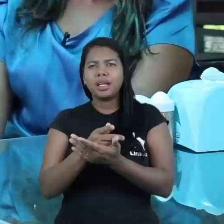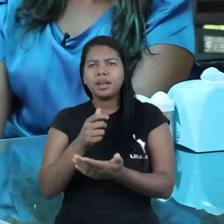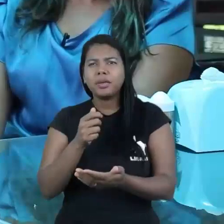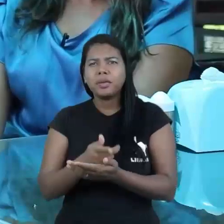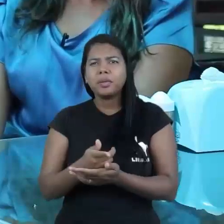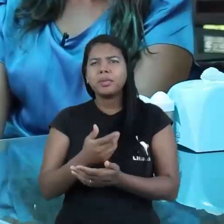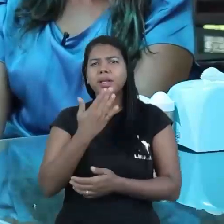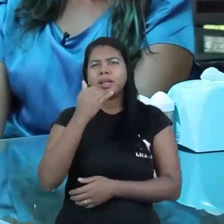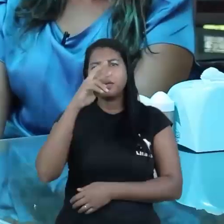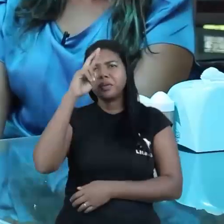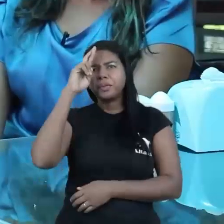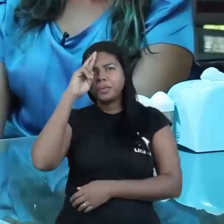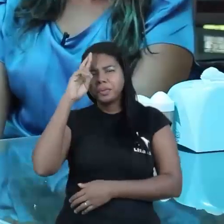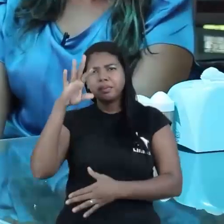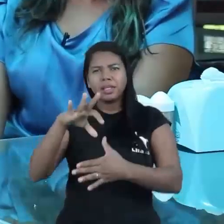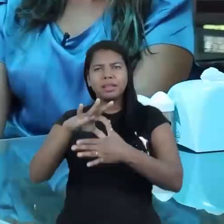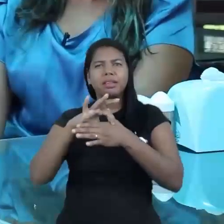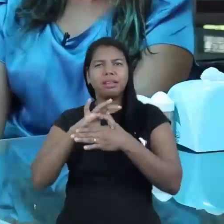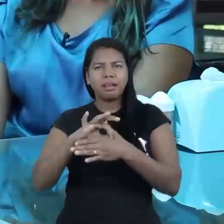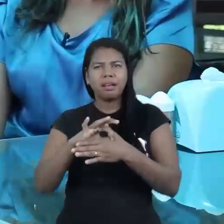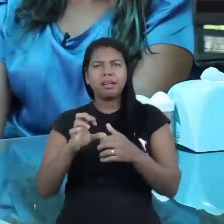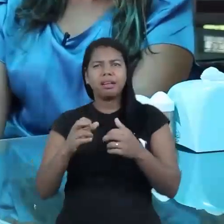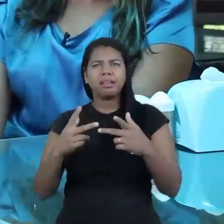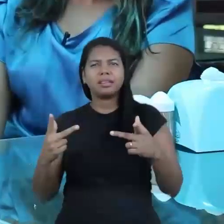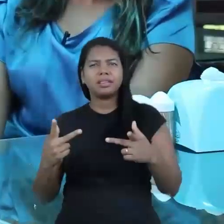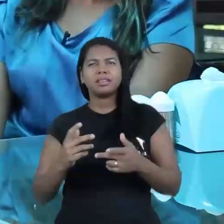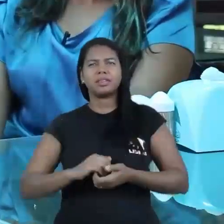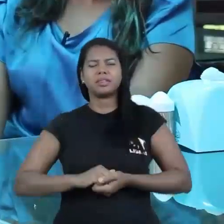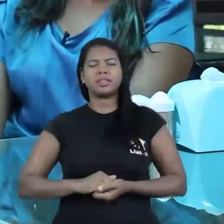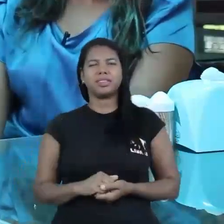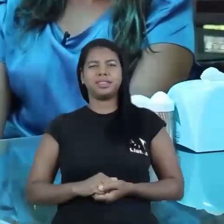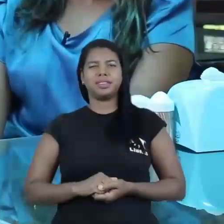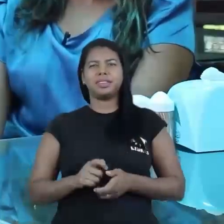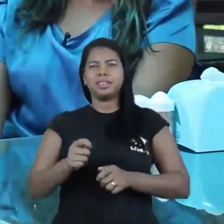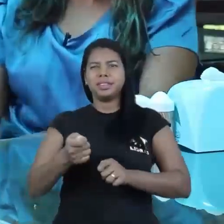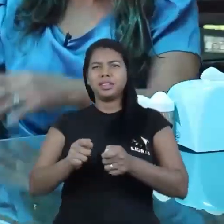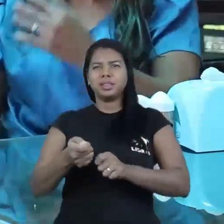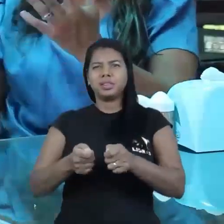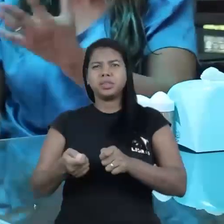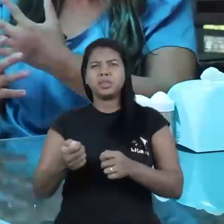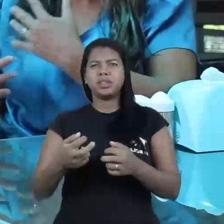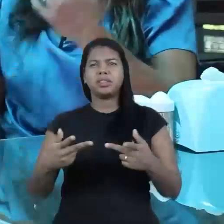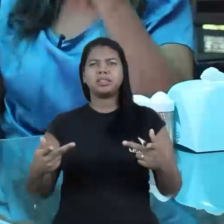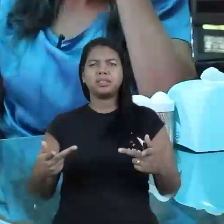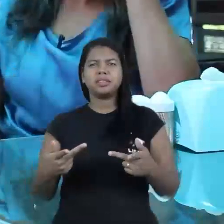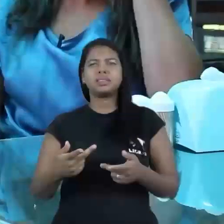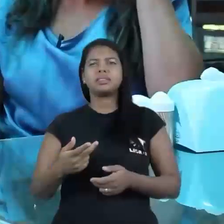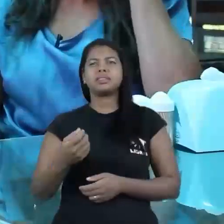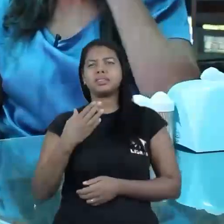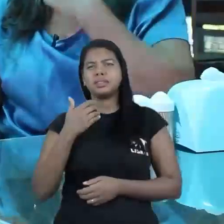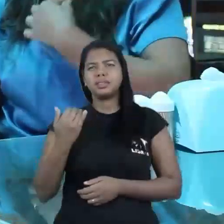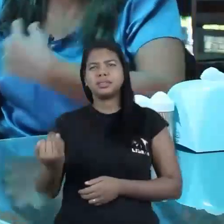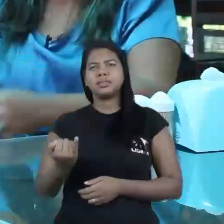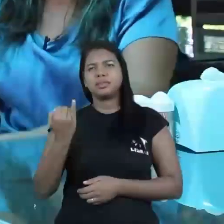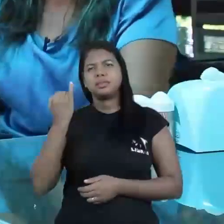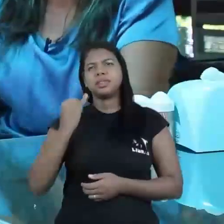churrasco, pratos mais nobres também, para atender todos os tipos de públicos. De vários nichos, né? Exatamente. De mercado aí, Porque, de